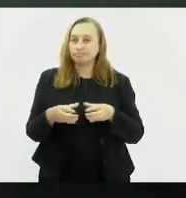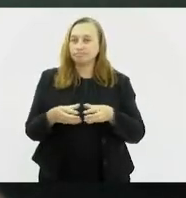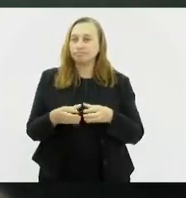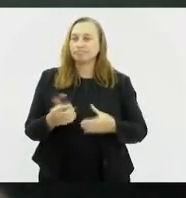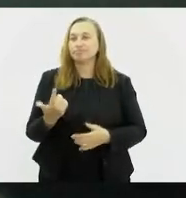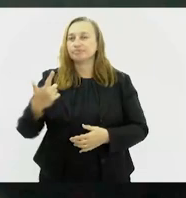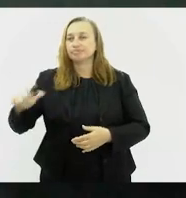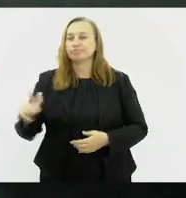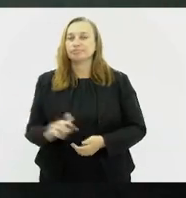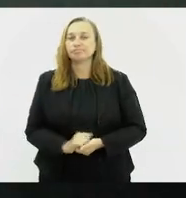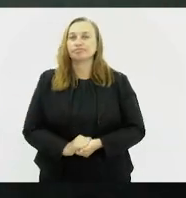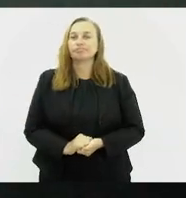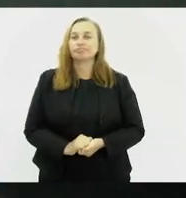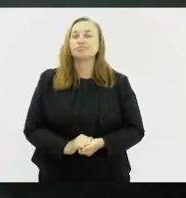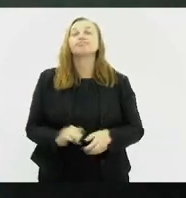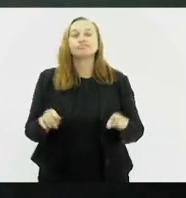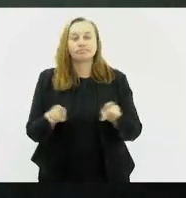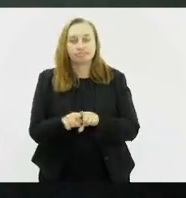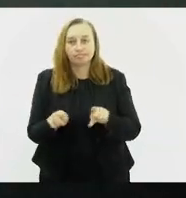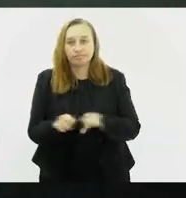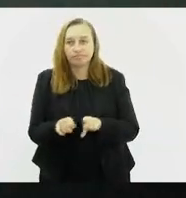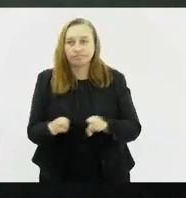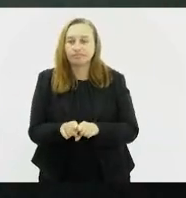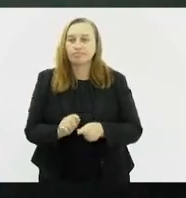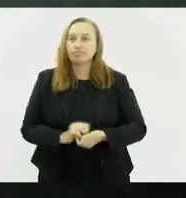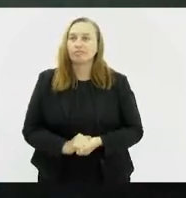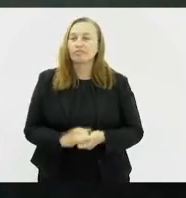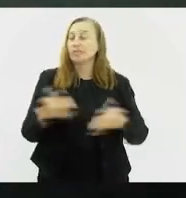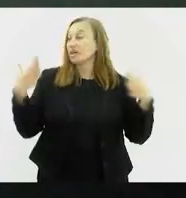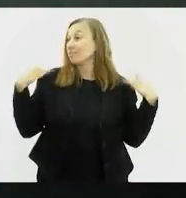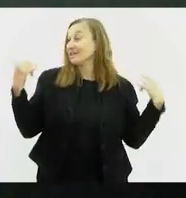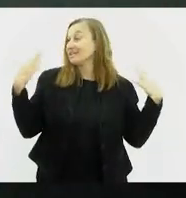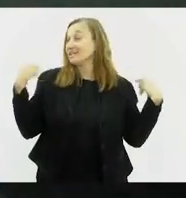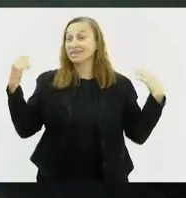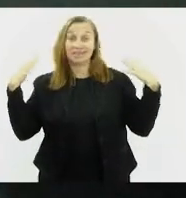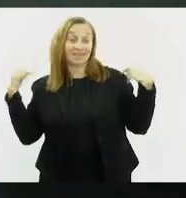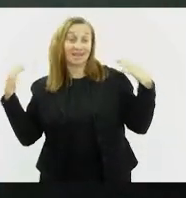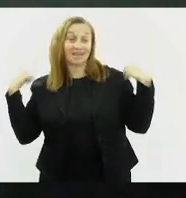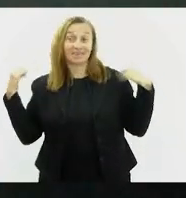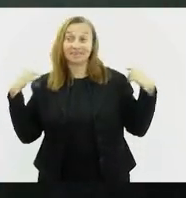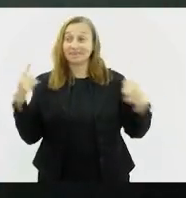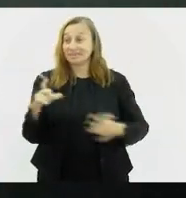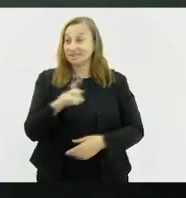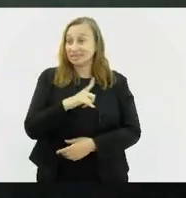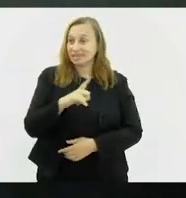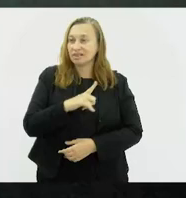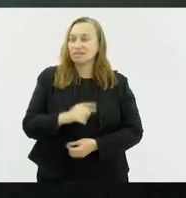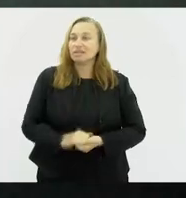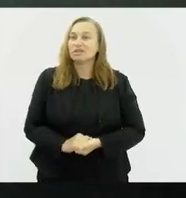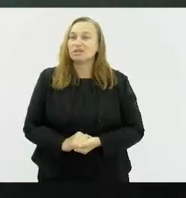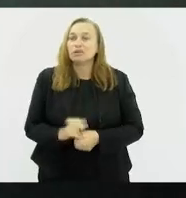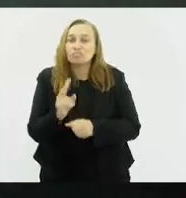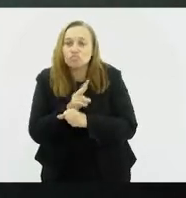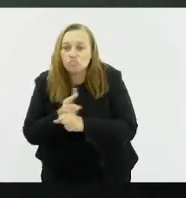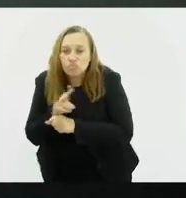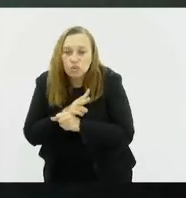Próximo. E aí também, passear. E nós temos, procurei ver